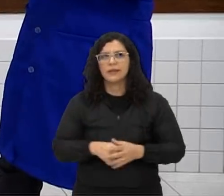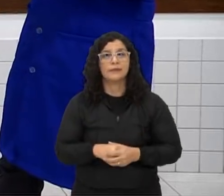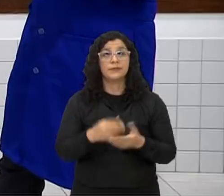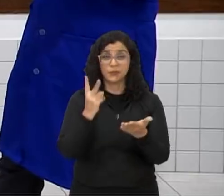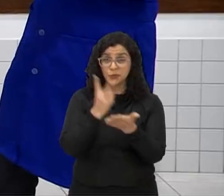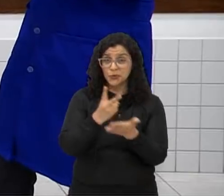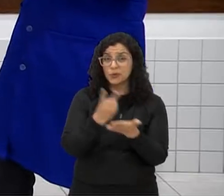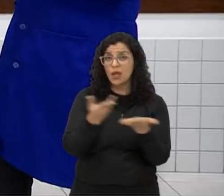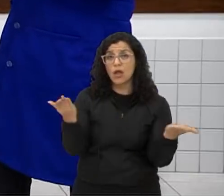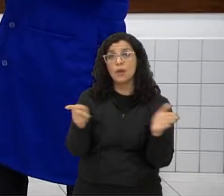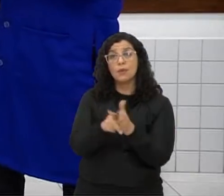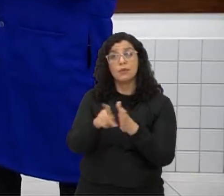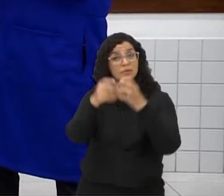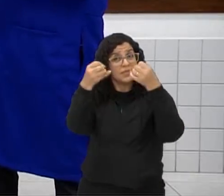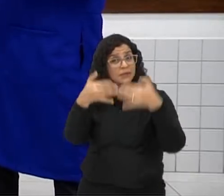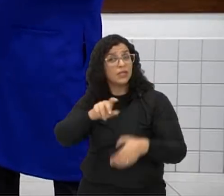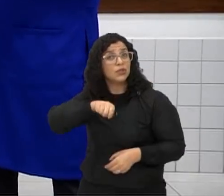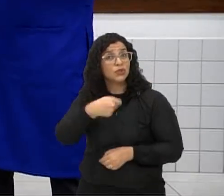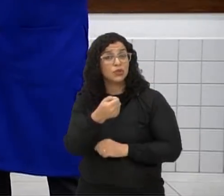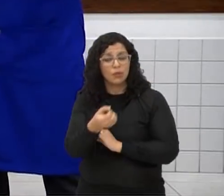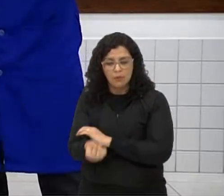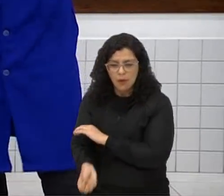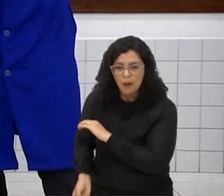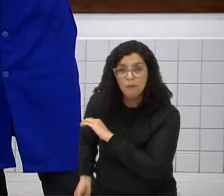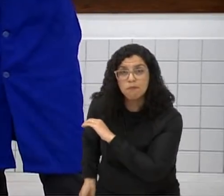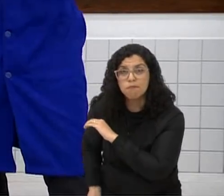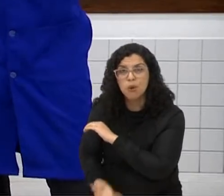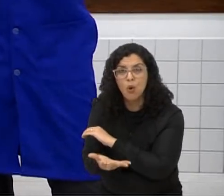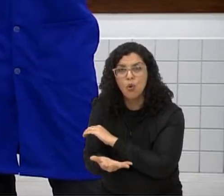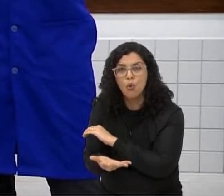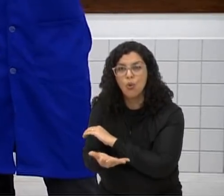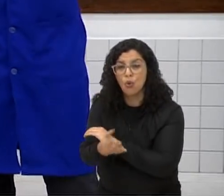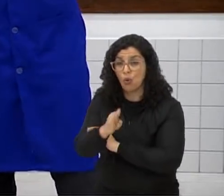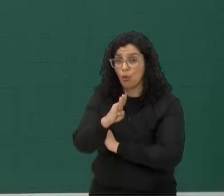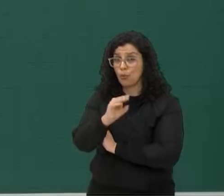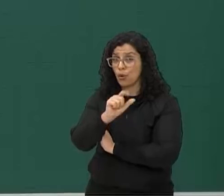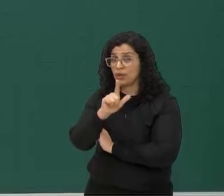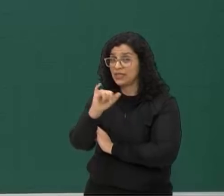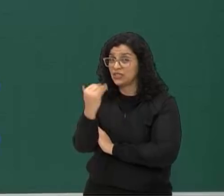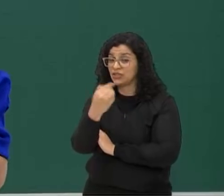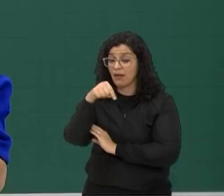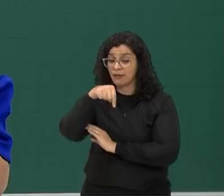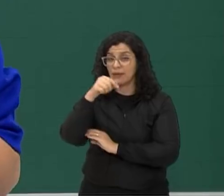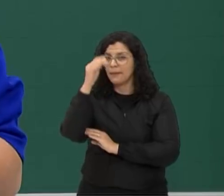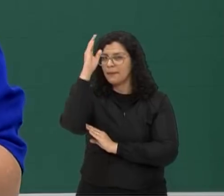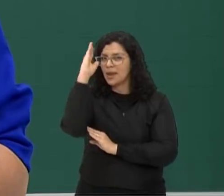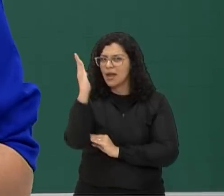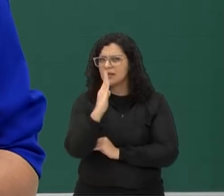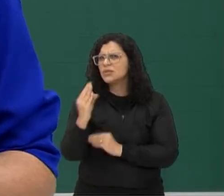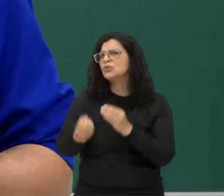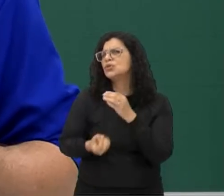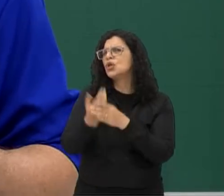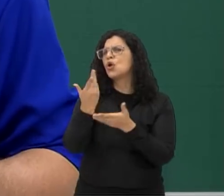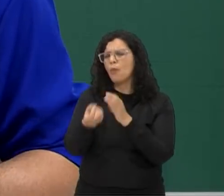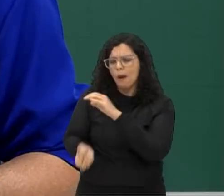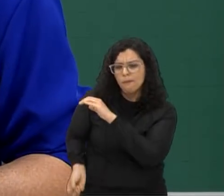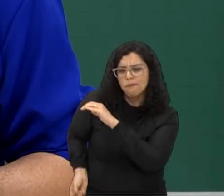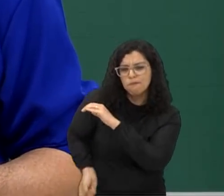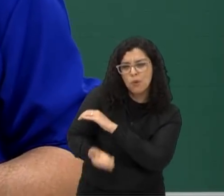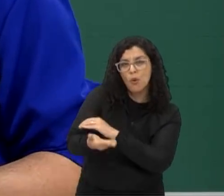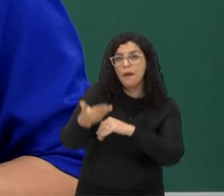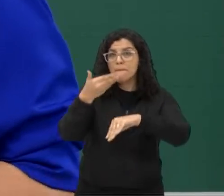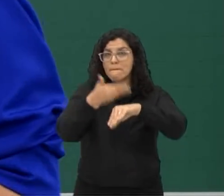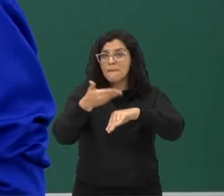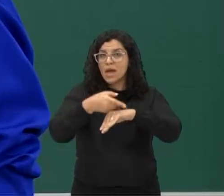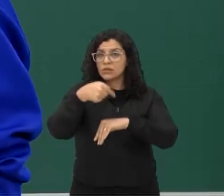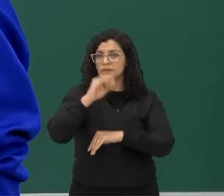frente então? Agora a gente vai falar um pouquinho do boliche aqui no Brasil, como que ele surgiu e como que começou a ser praticado